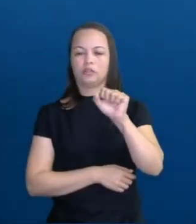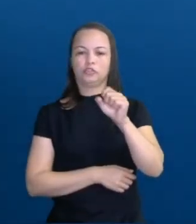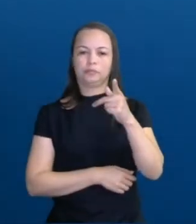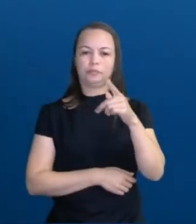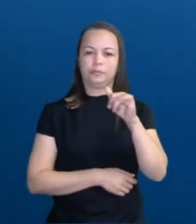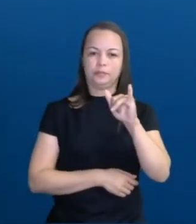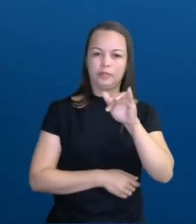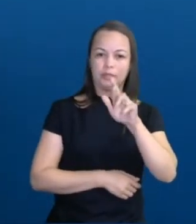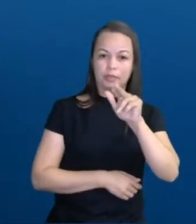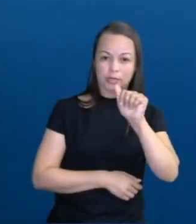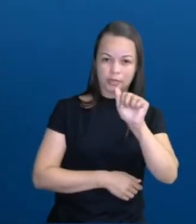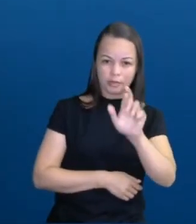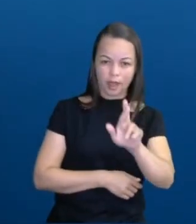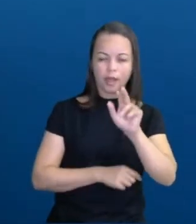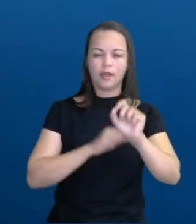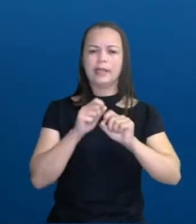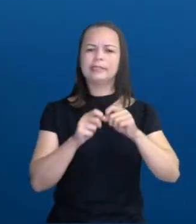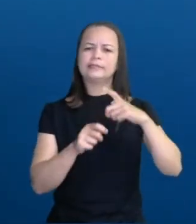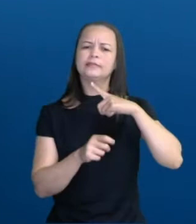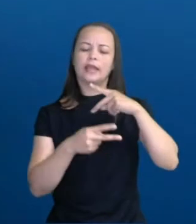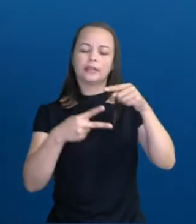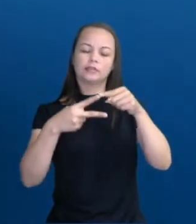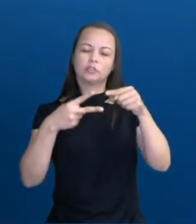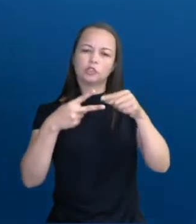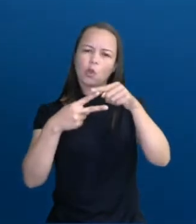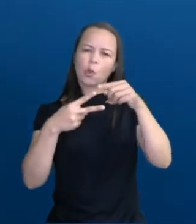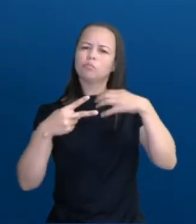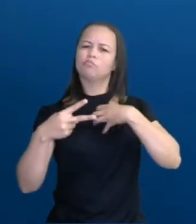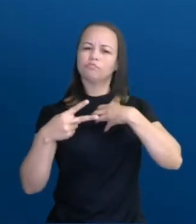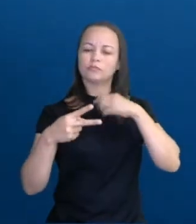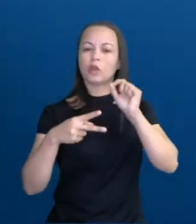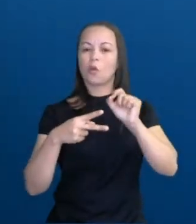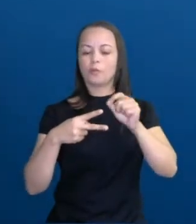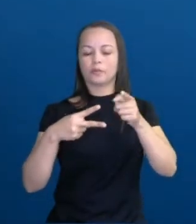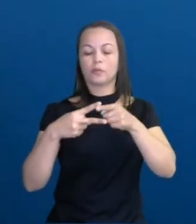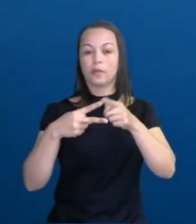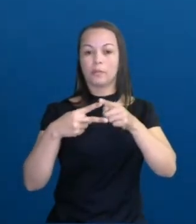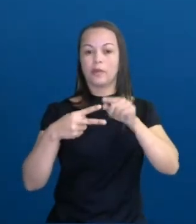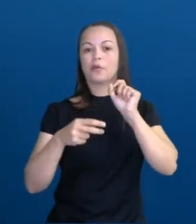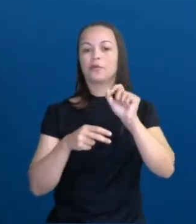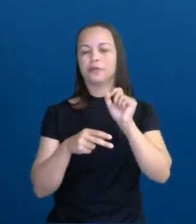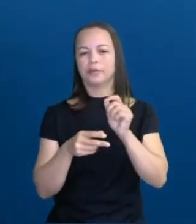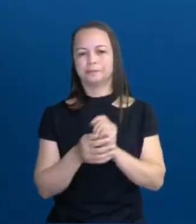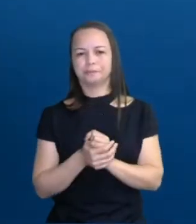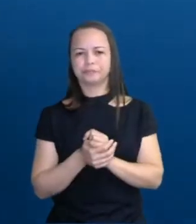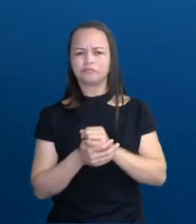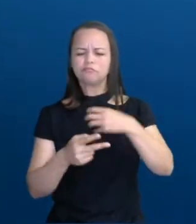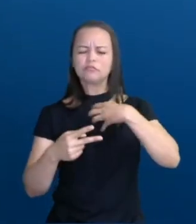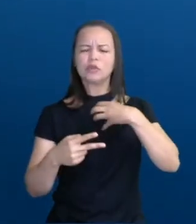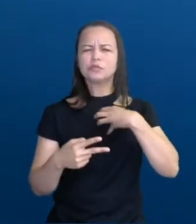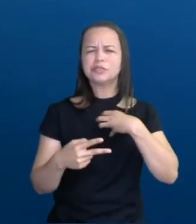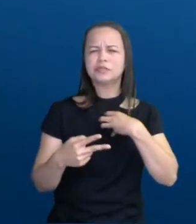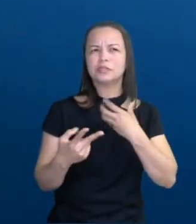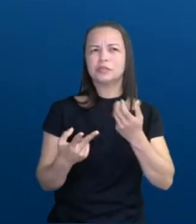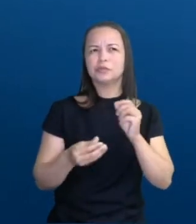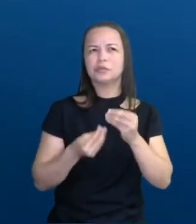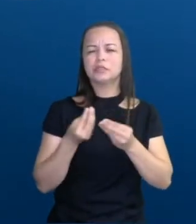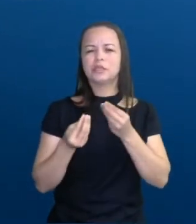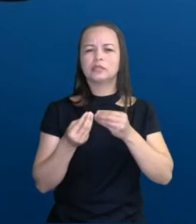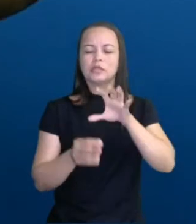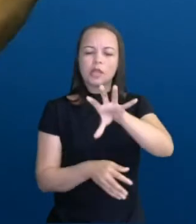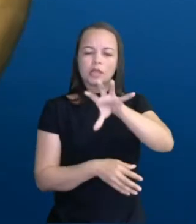verbo aspirar ele tem dois sentidos tá o primeiro sentido do verbo aspirar É no sentido de você